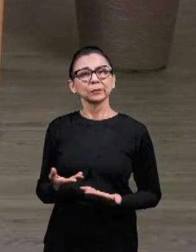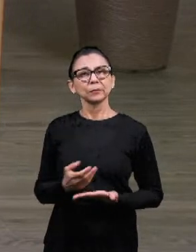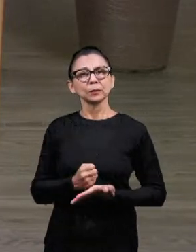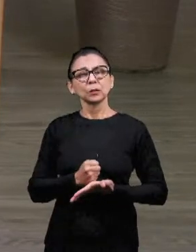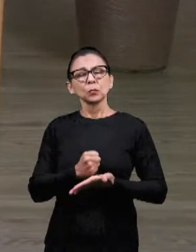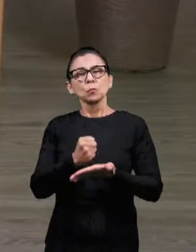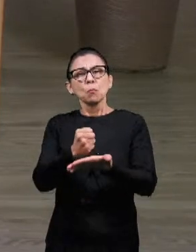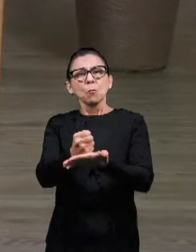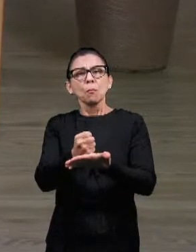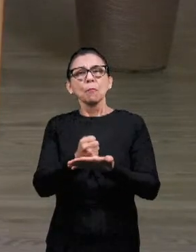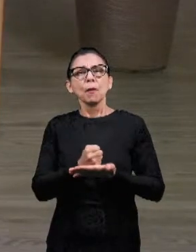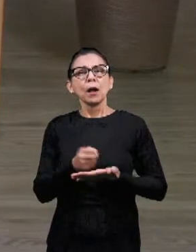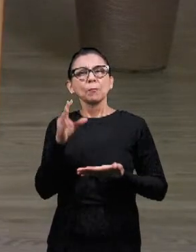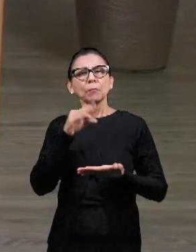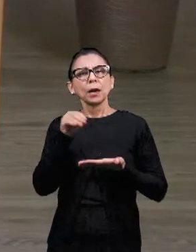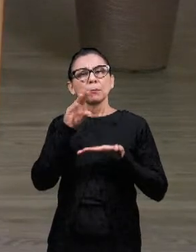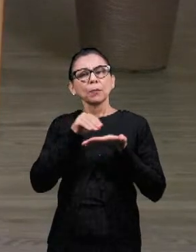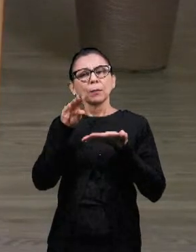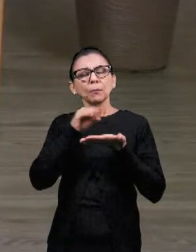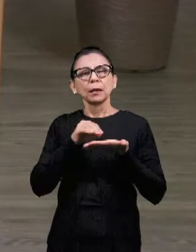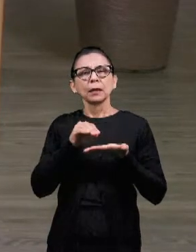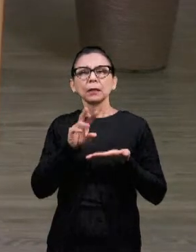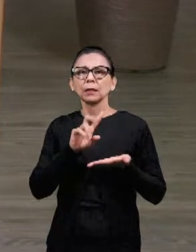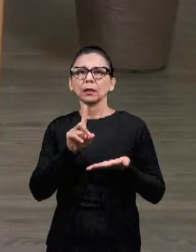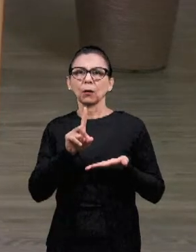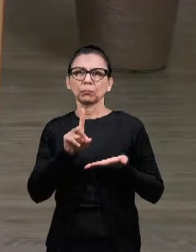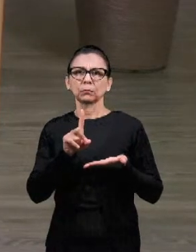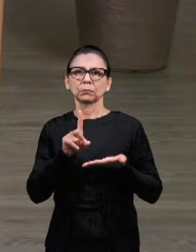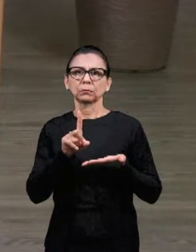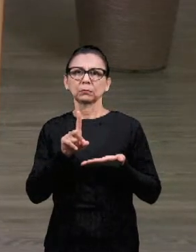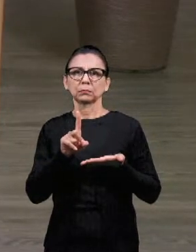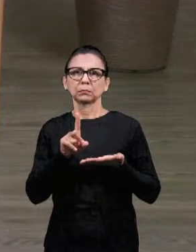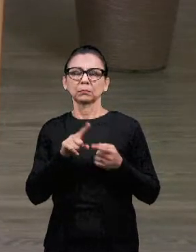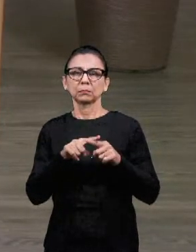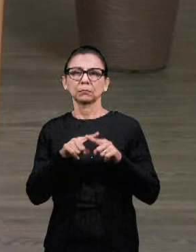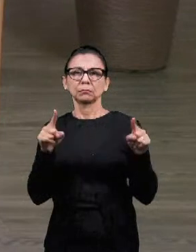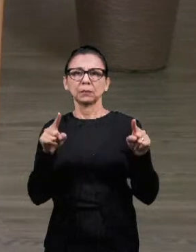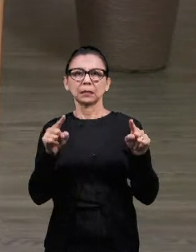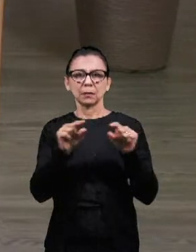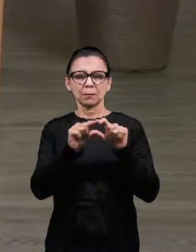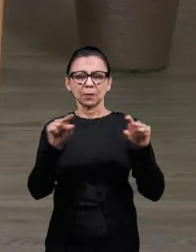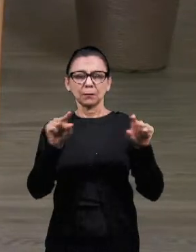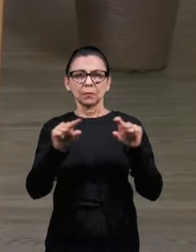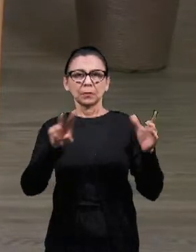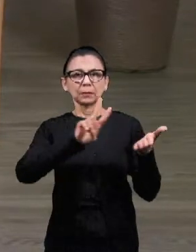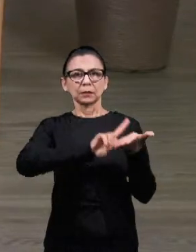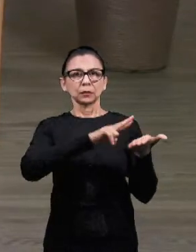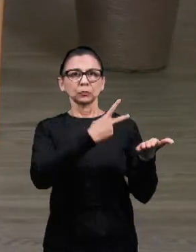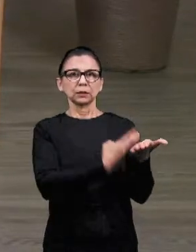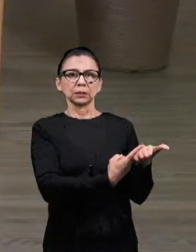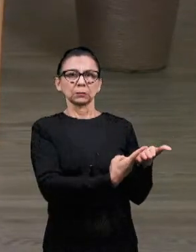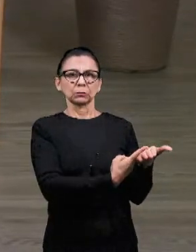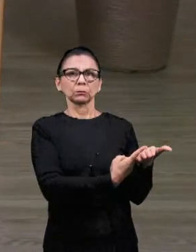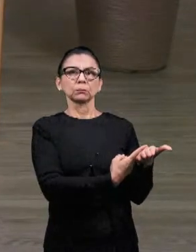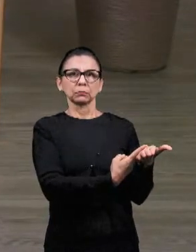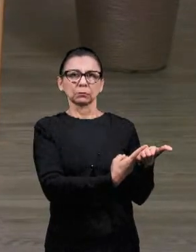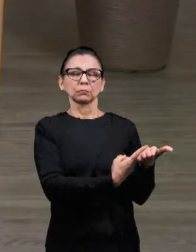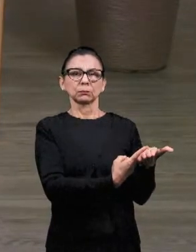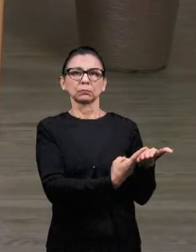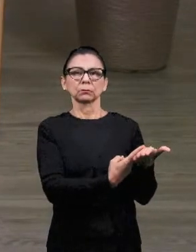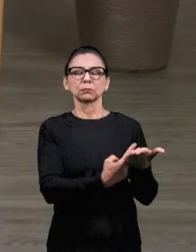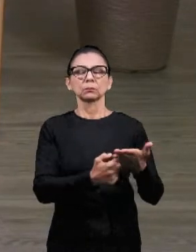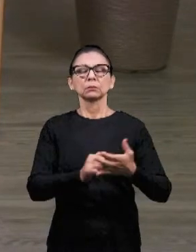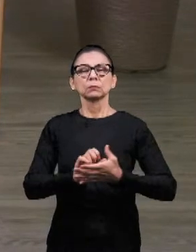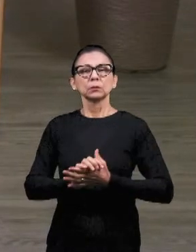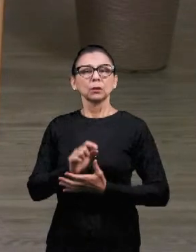dublados, né, mas é alguma coisa próximo de uma dublagem para o exterior. E você, inclusive, como membro do Conselho